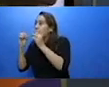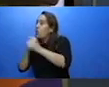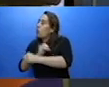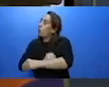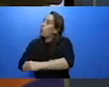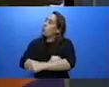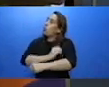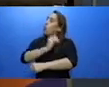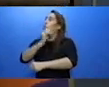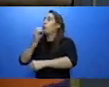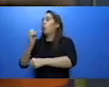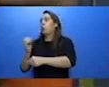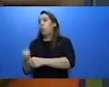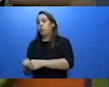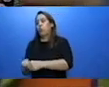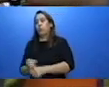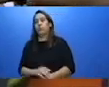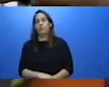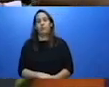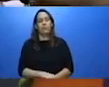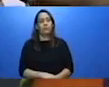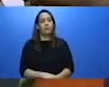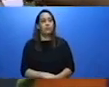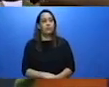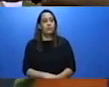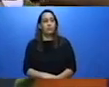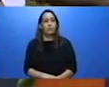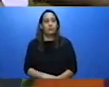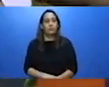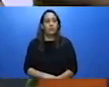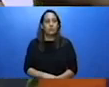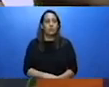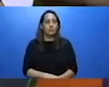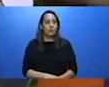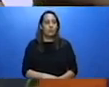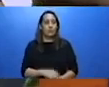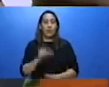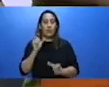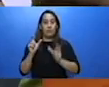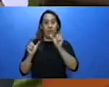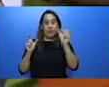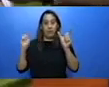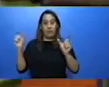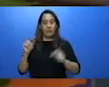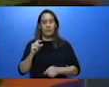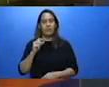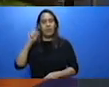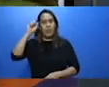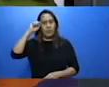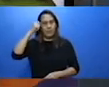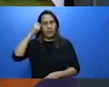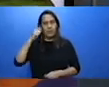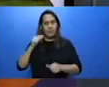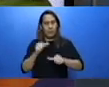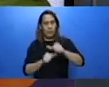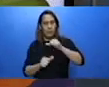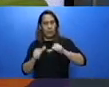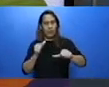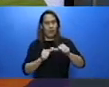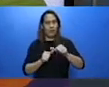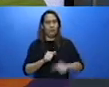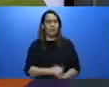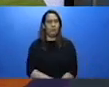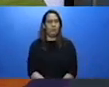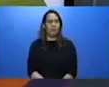para existia, para assistir e todo. Existia, a gente